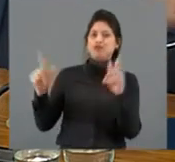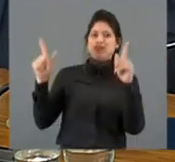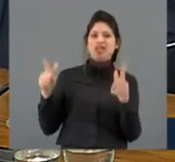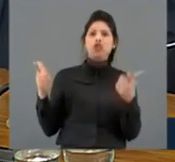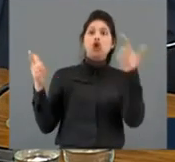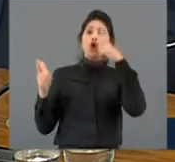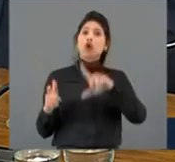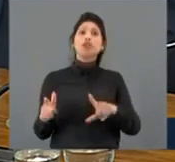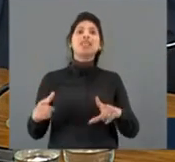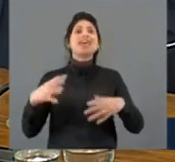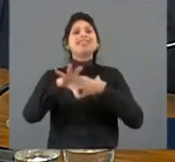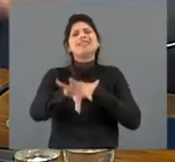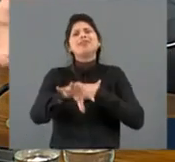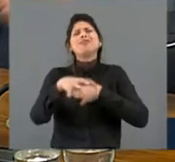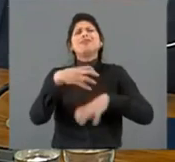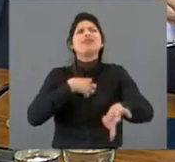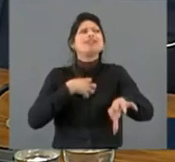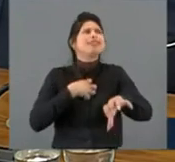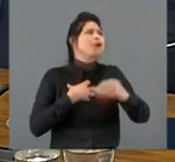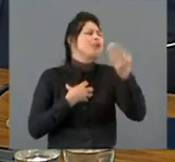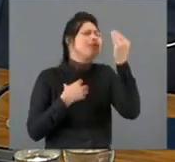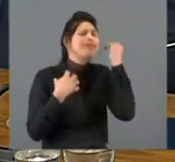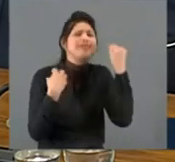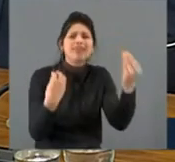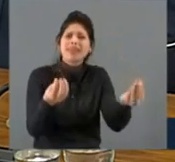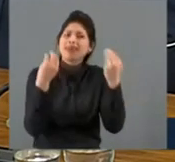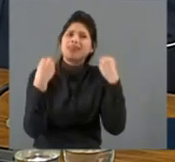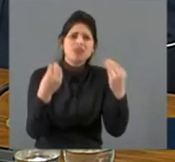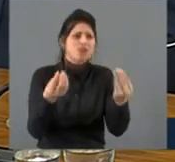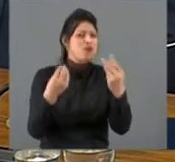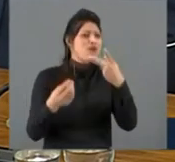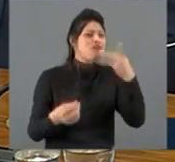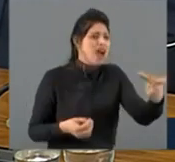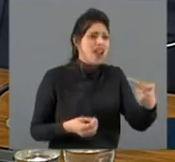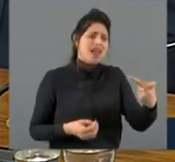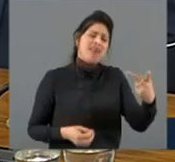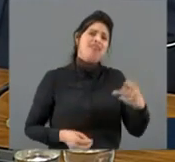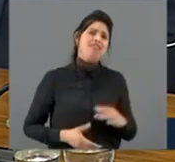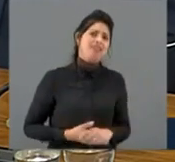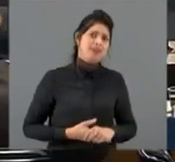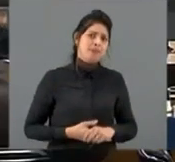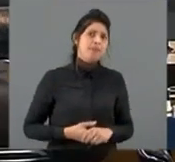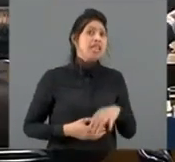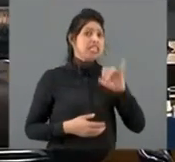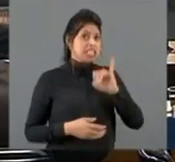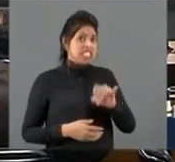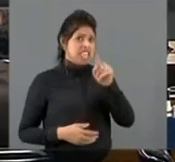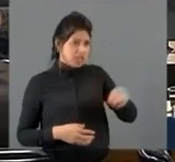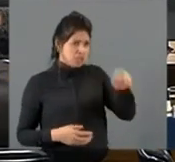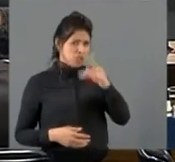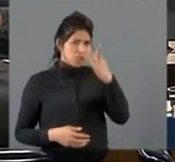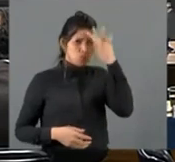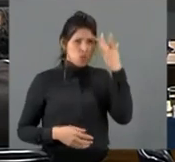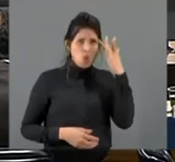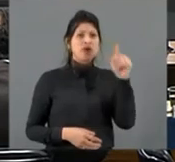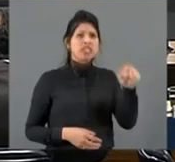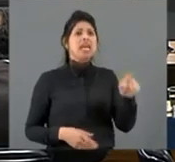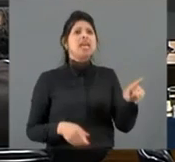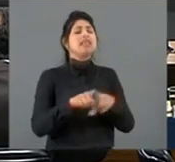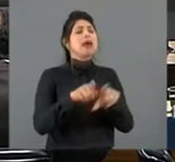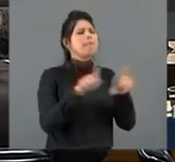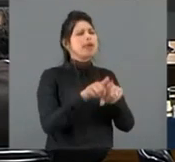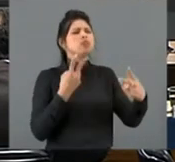pudessem ter essa mesma empatia que eu busco demonstrar com eles para dizer, senhor Hollenberg, se os censurados, se os